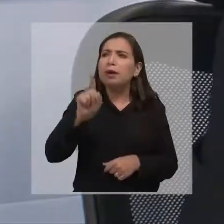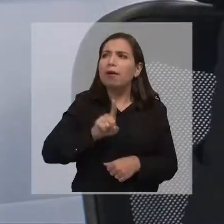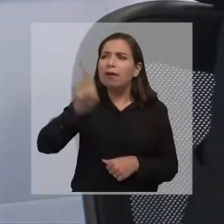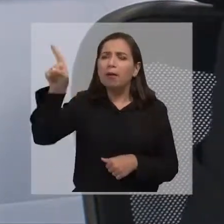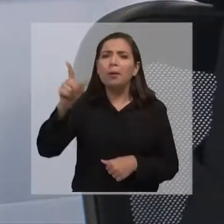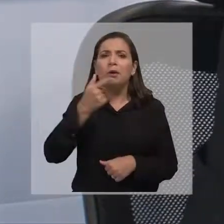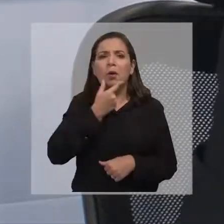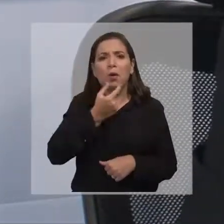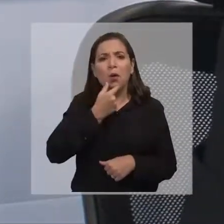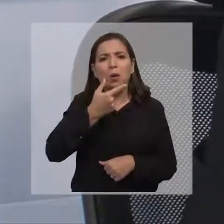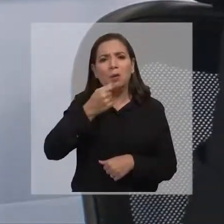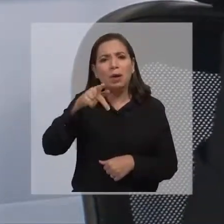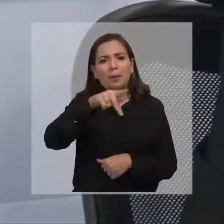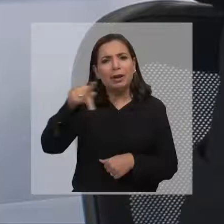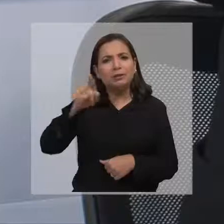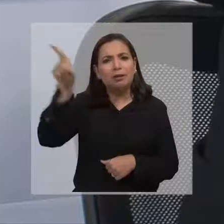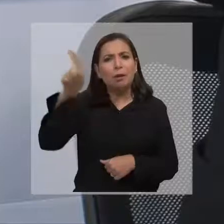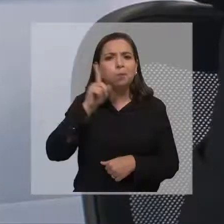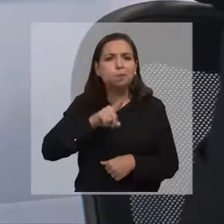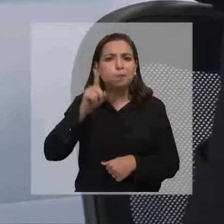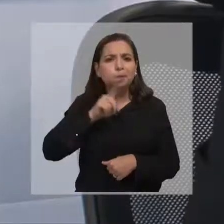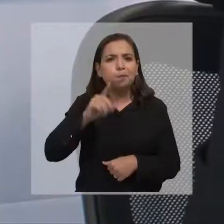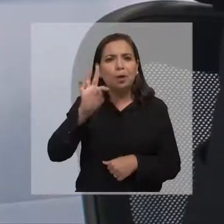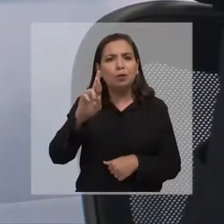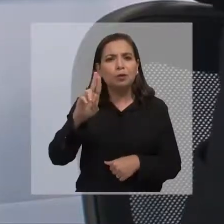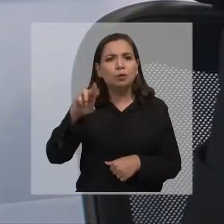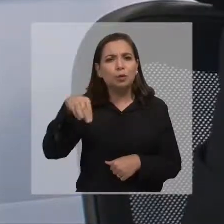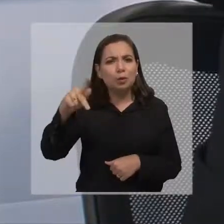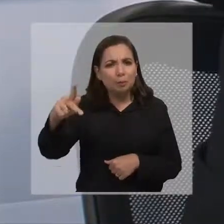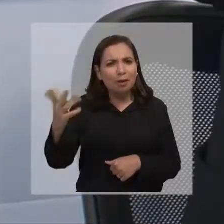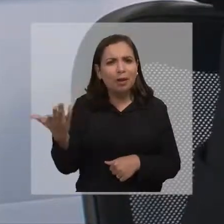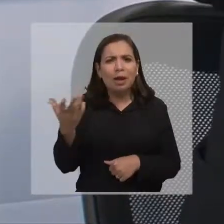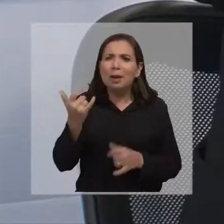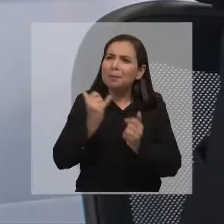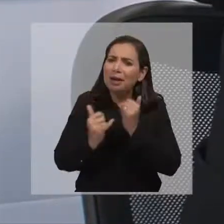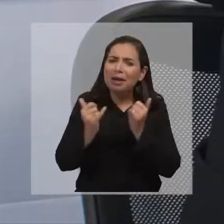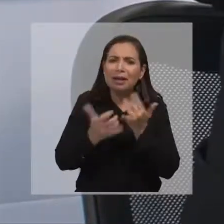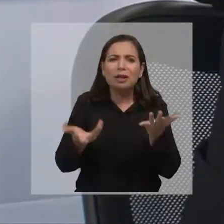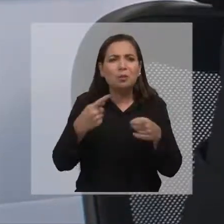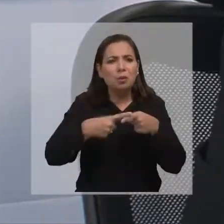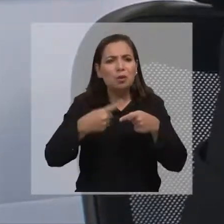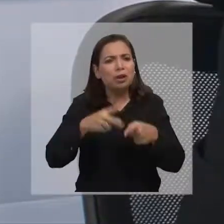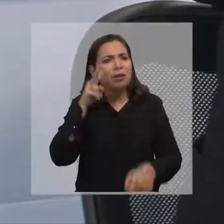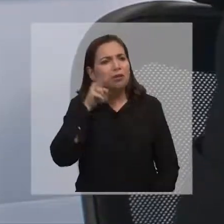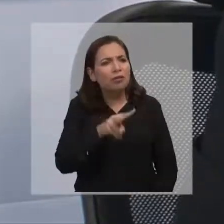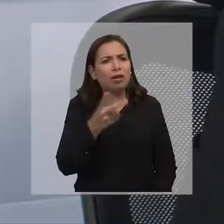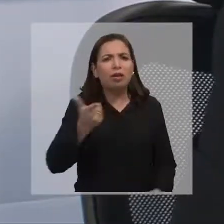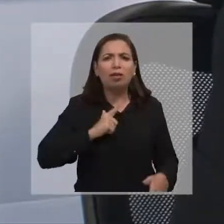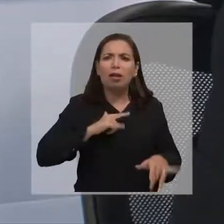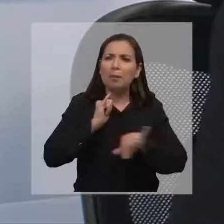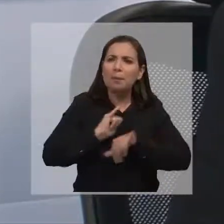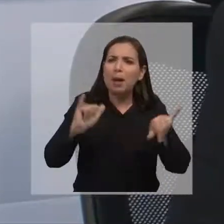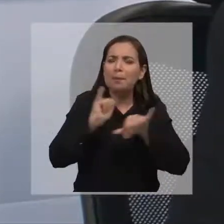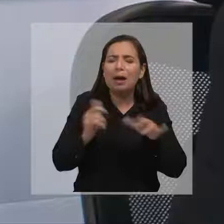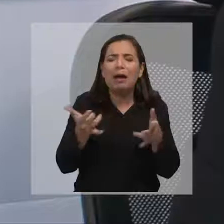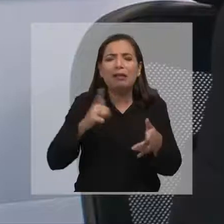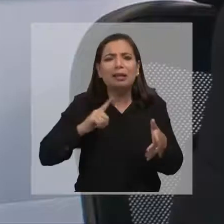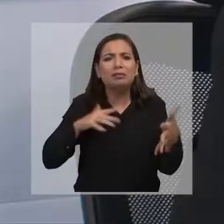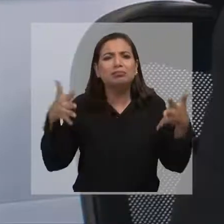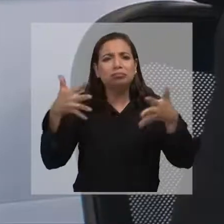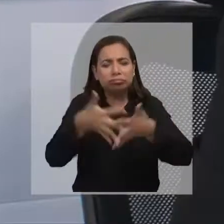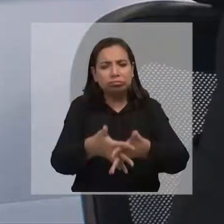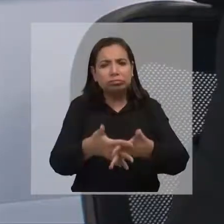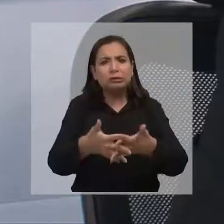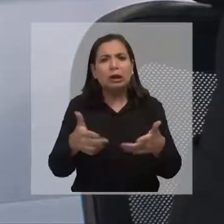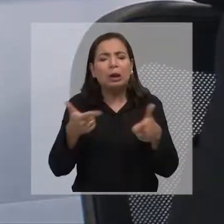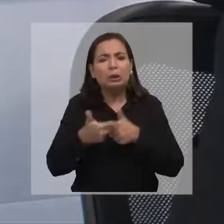como cá só traz problemas. Eu acho que só cria mais e mais confusão na área de comunicação do Palácio do Planalto. Na